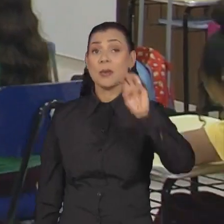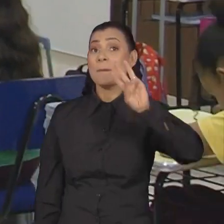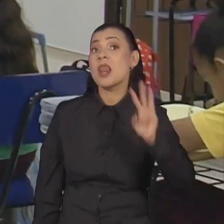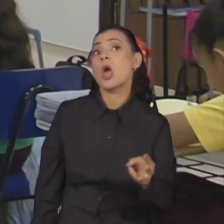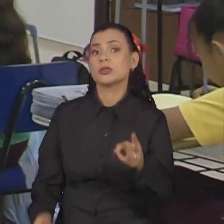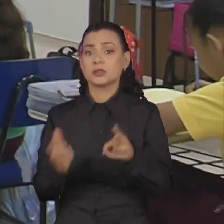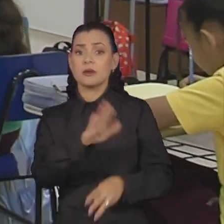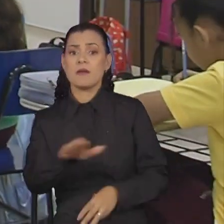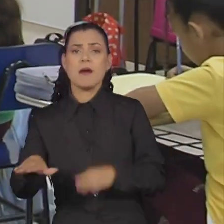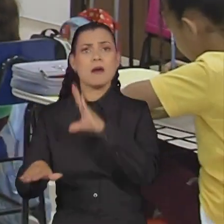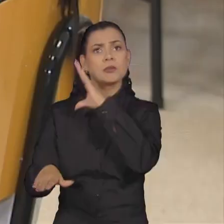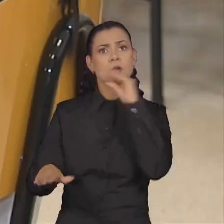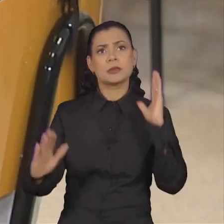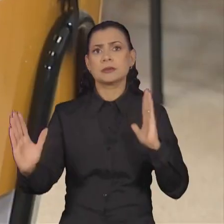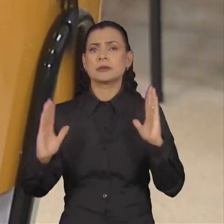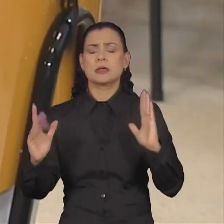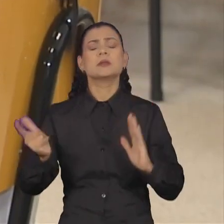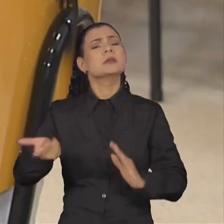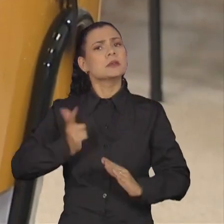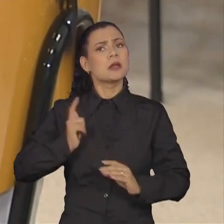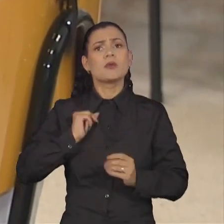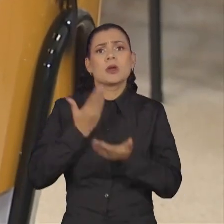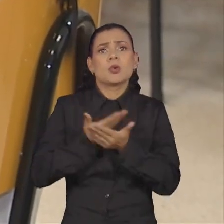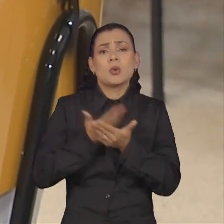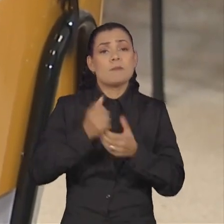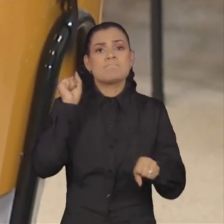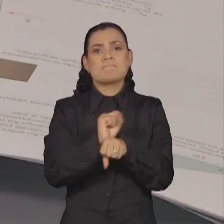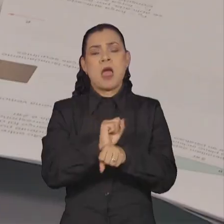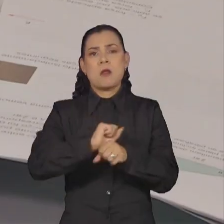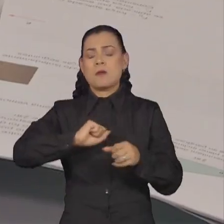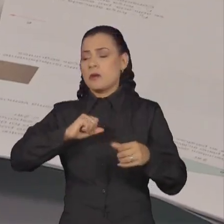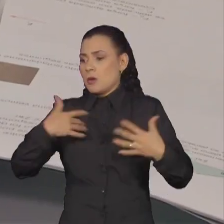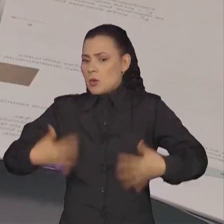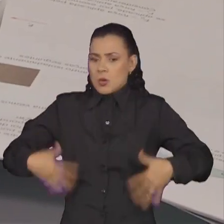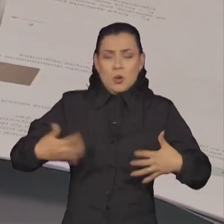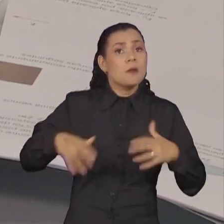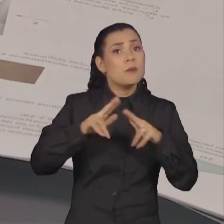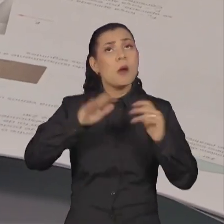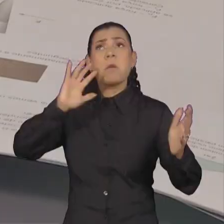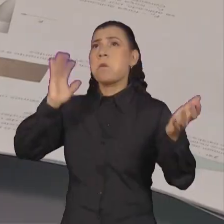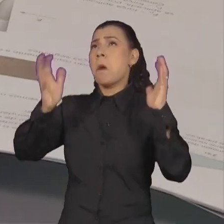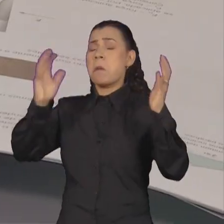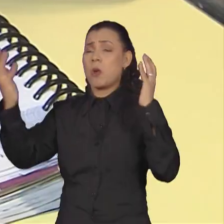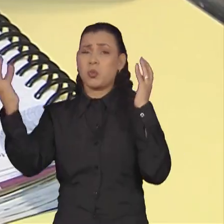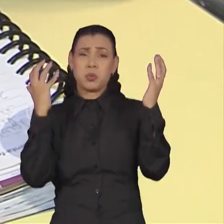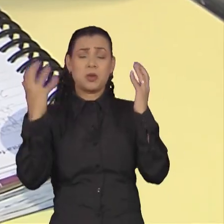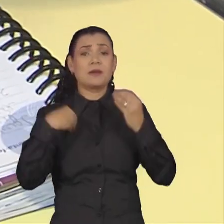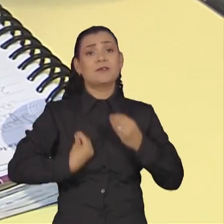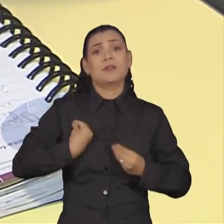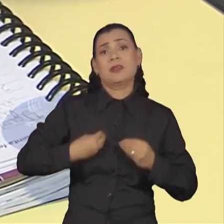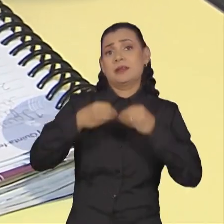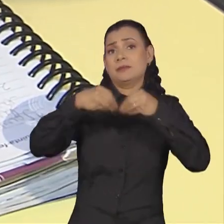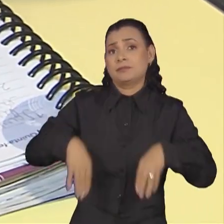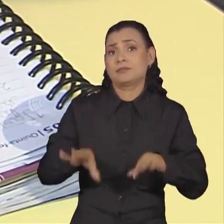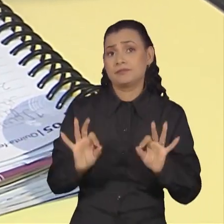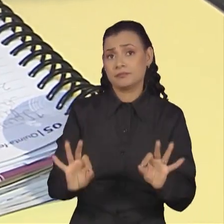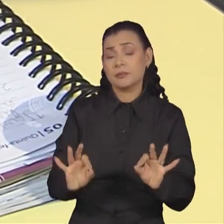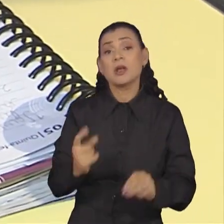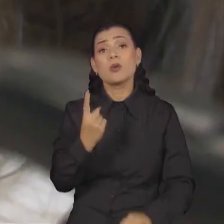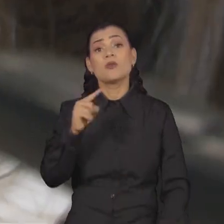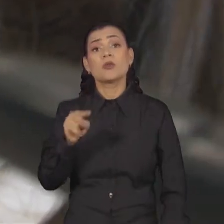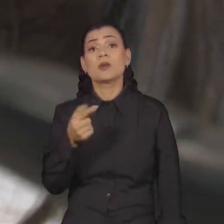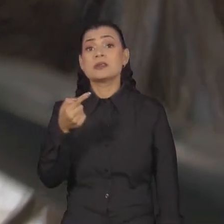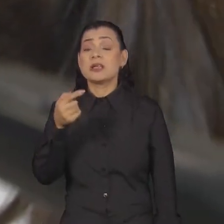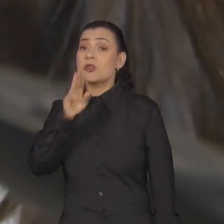de crianças e adolescentes tiveram os estudos interrompidos por crises climáticas. No Brasil,